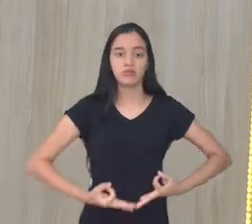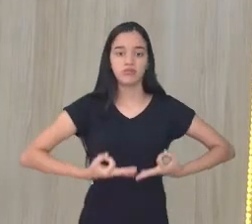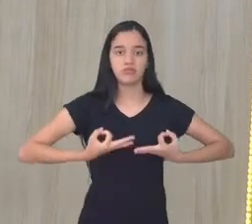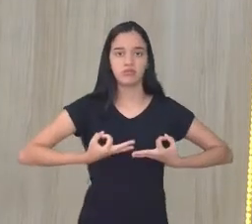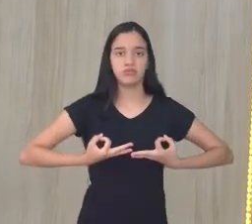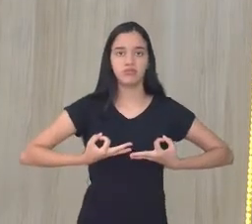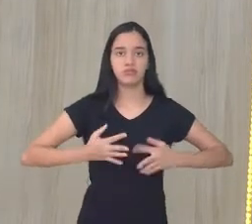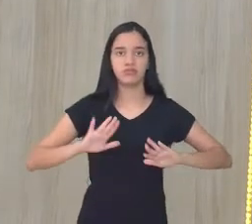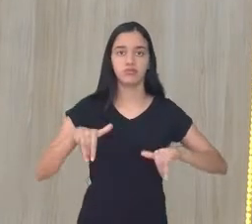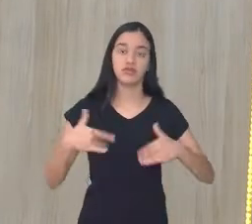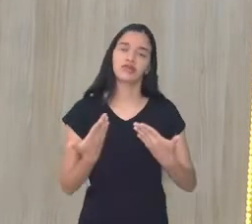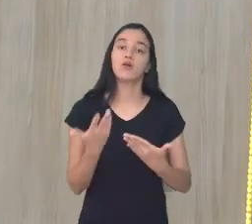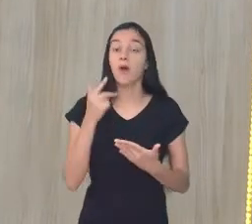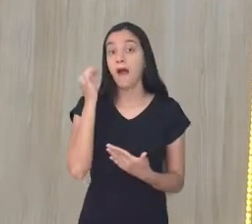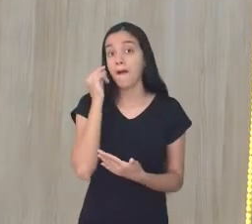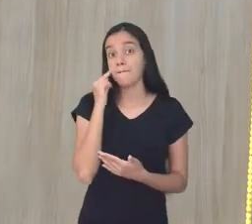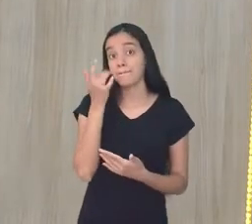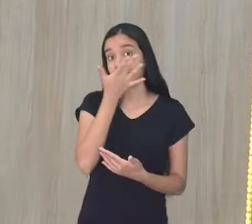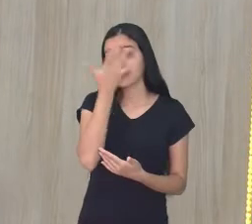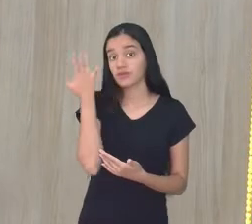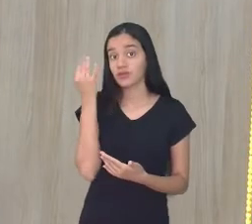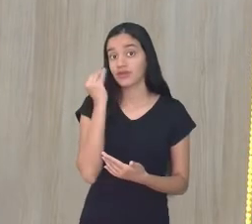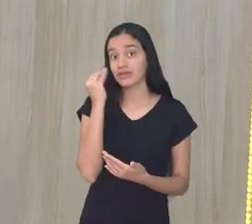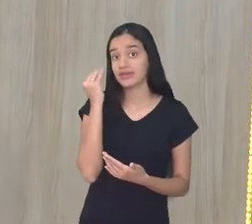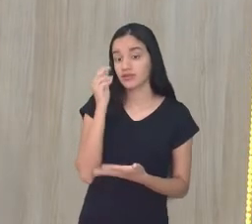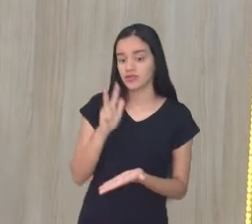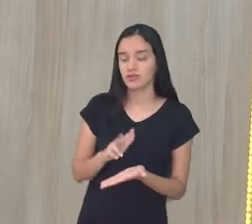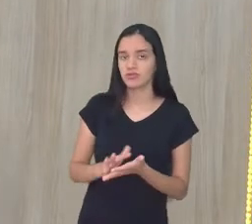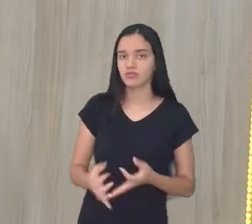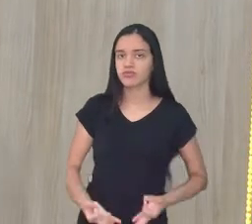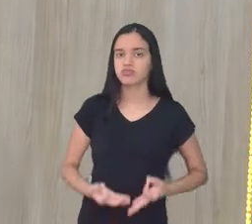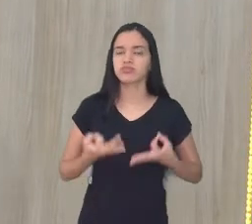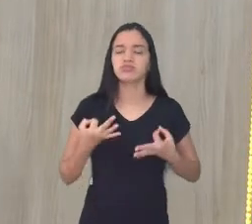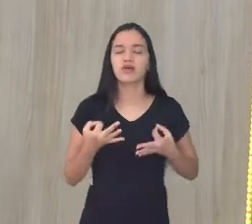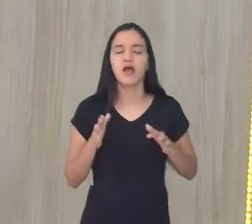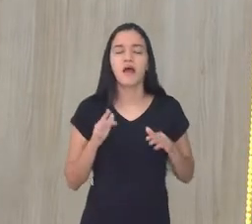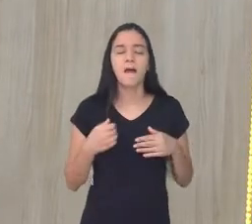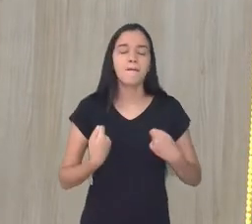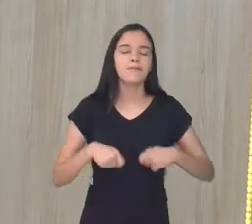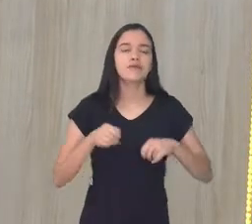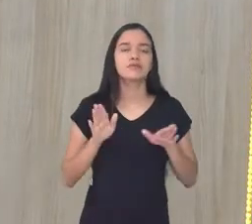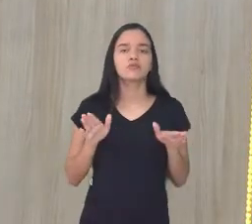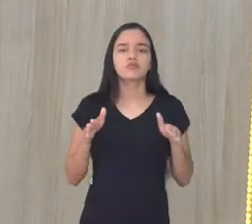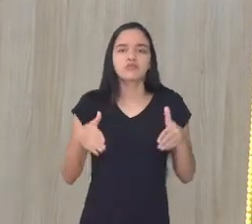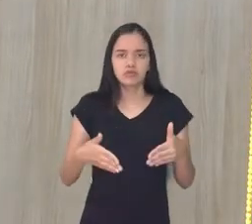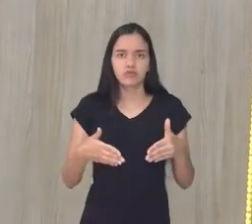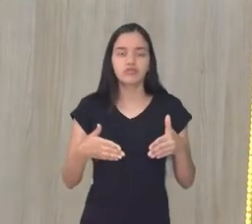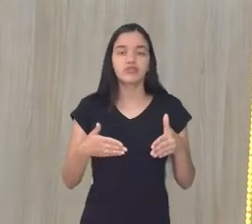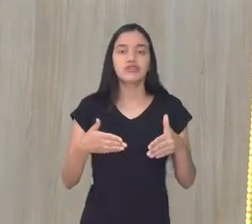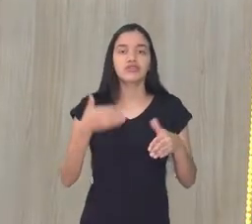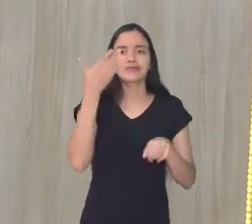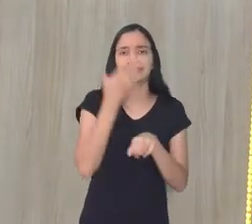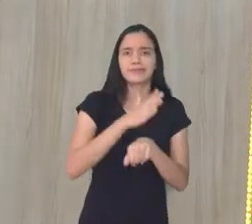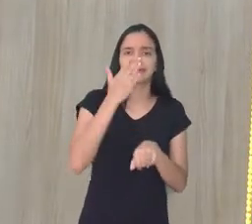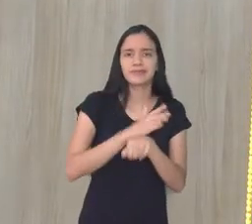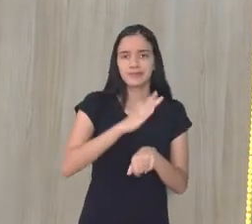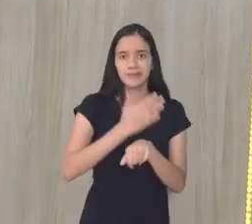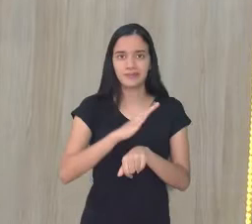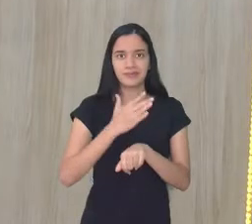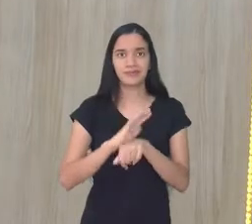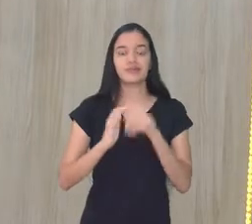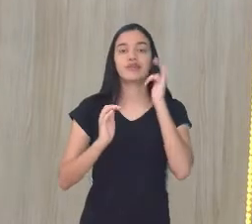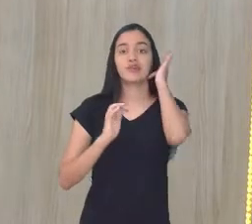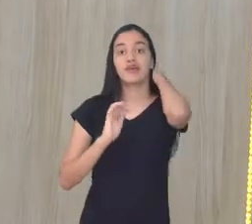de yoga. Então, ela vai precisar de uma grande, né, concentração exercício, mas graças a